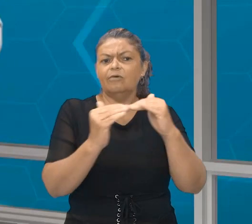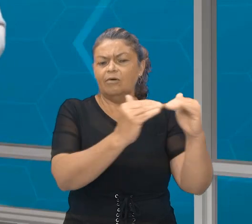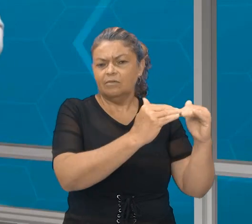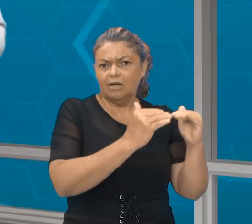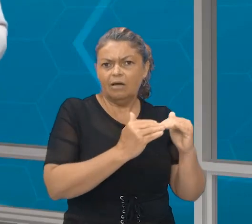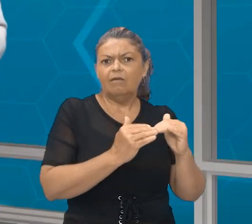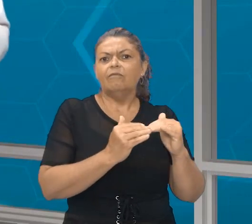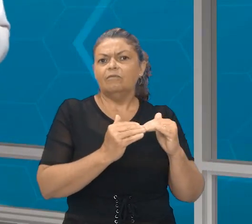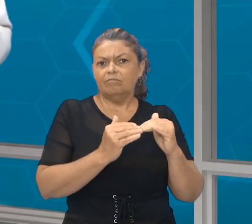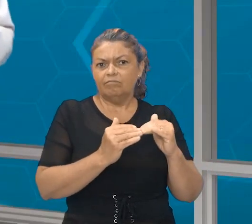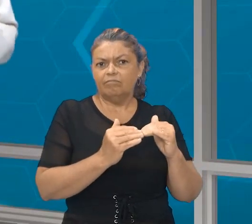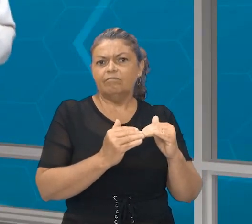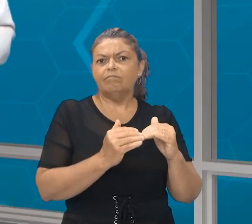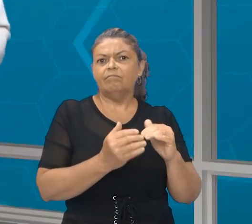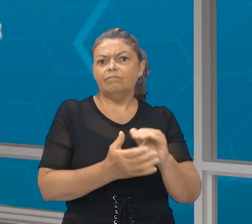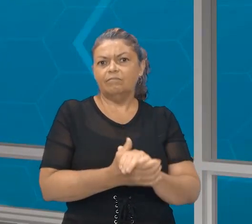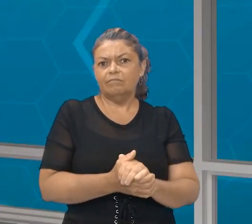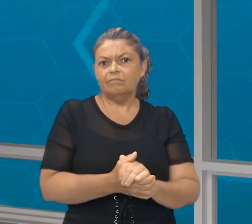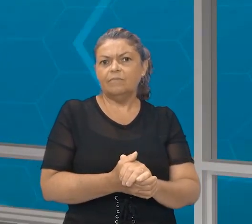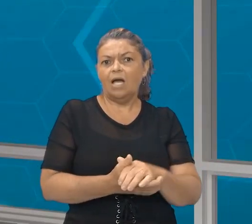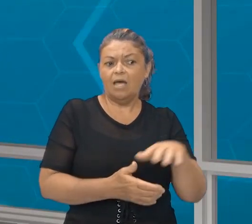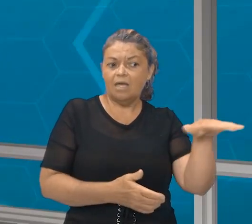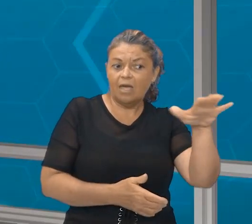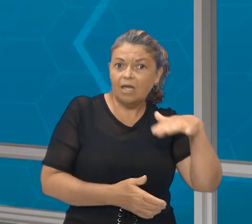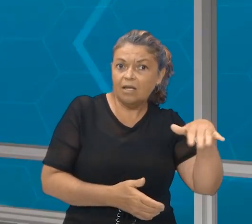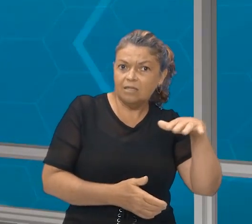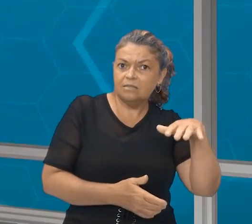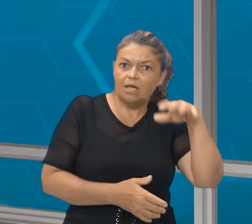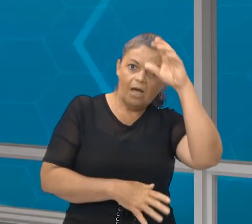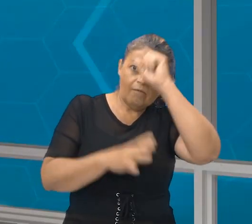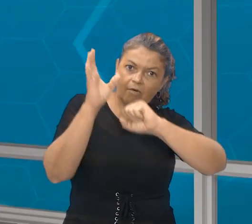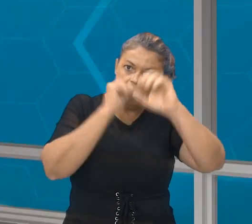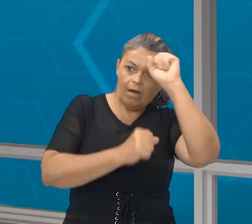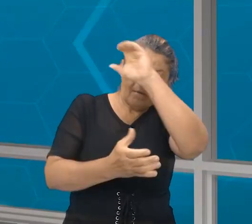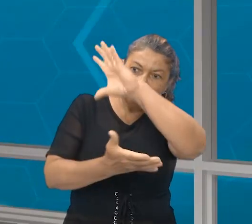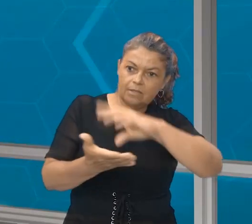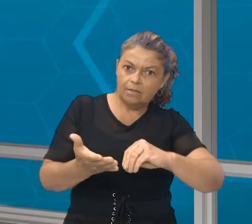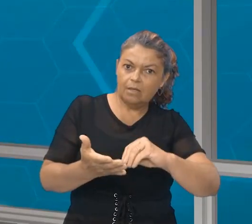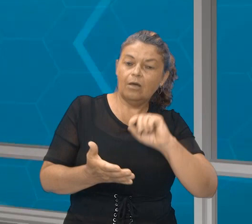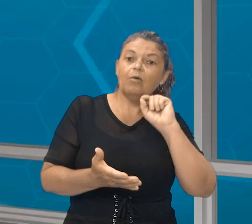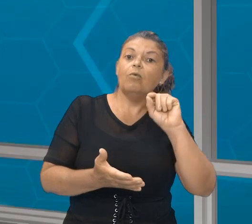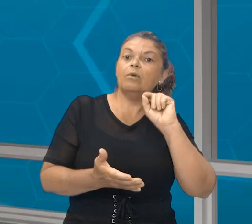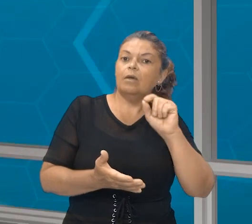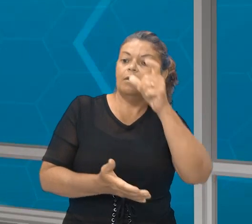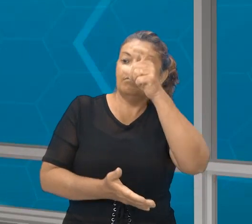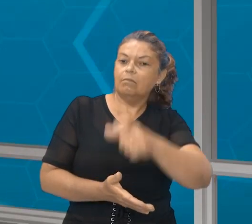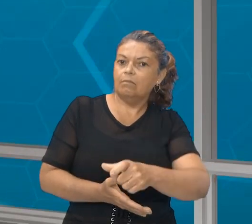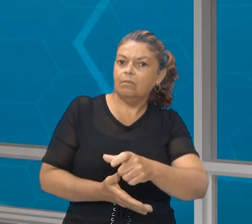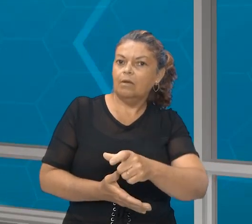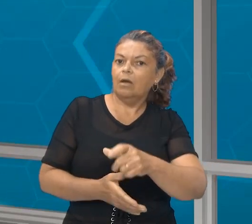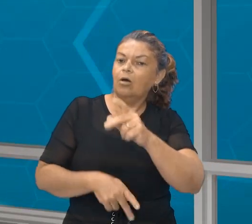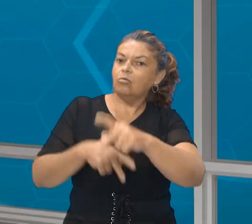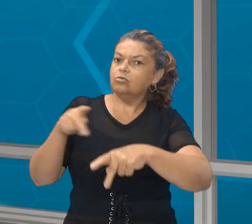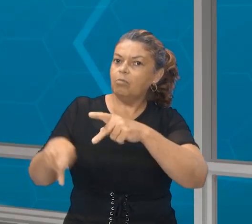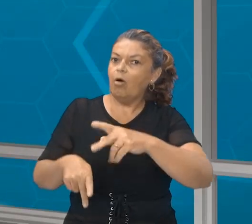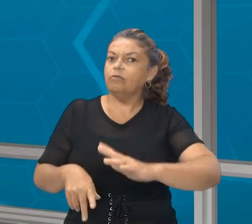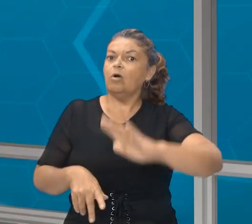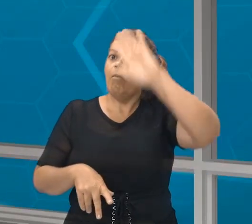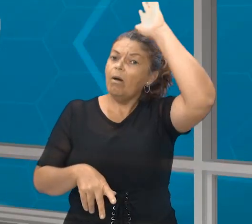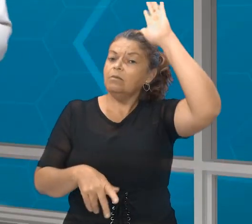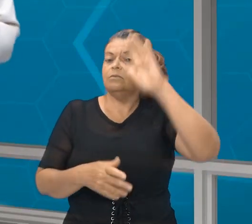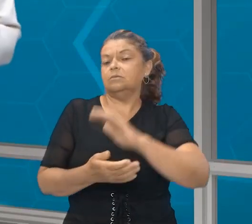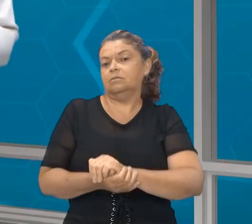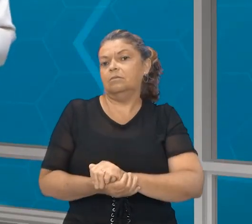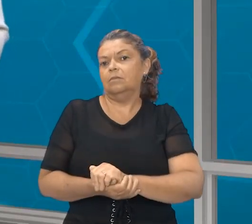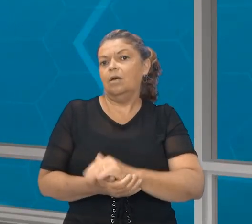Eles vão aprender isso com quem? Com os romanos. E aí eles começam, eu quero mais terra, eu tenho pouca terra.